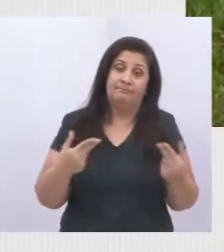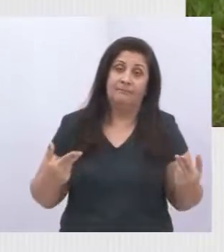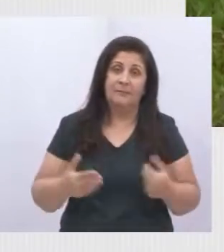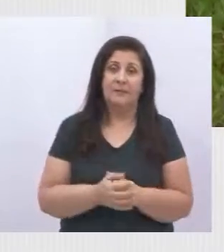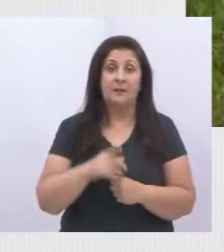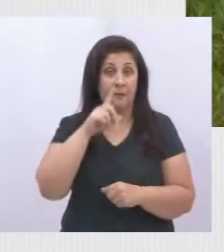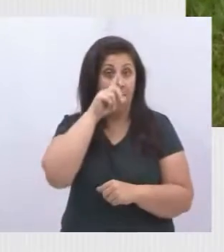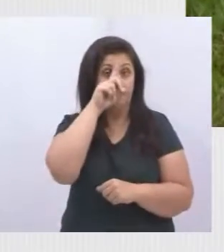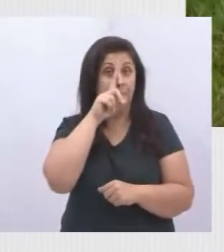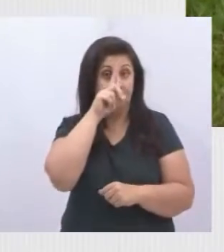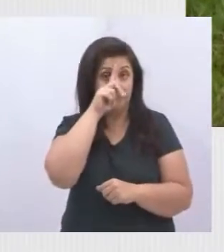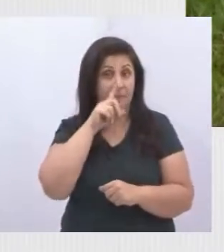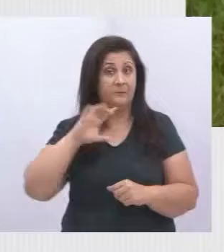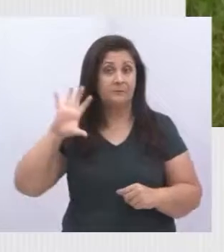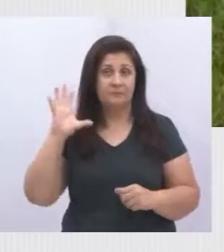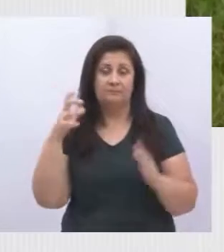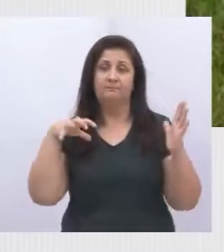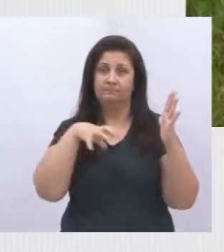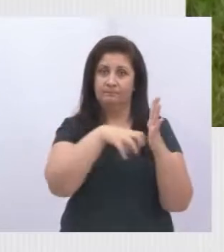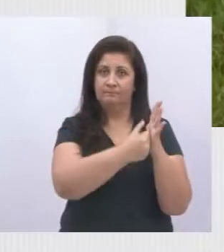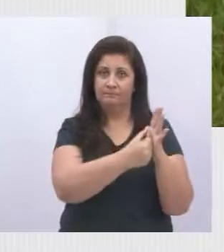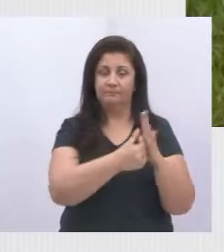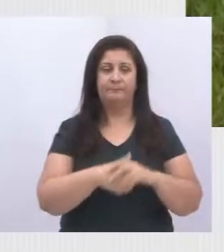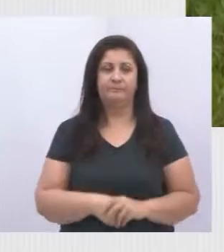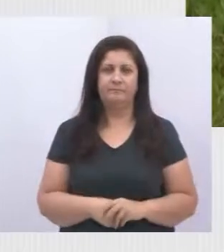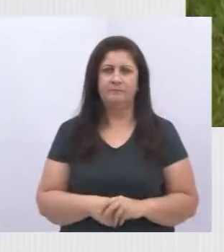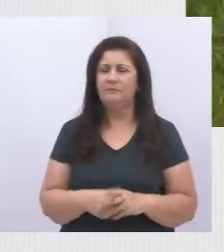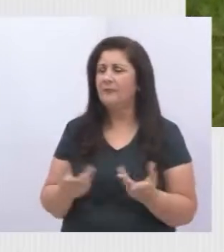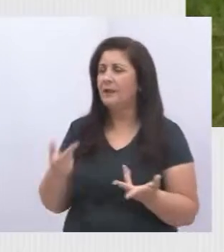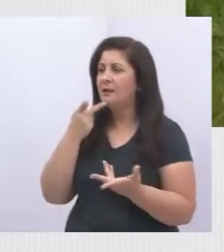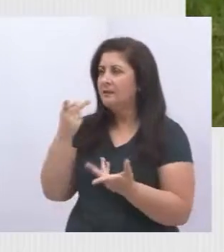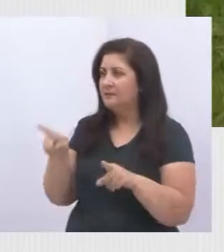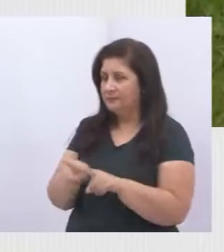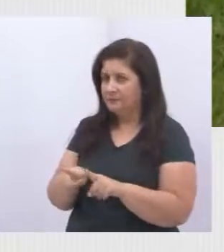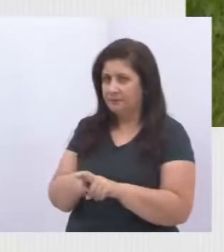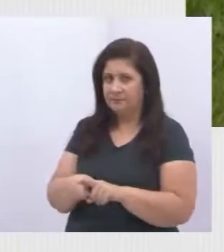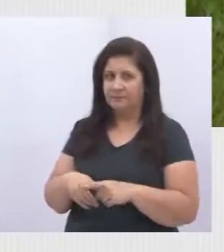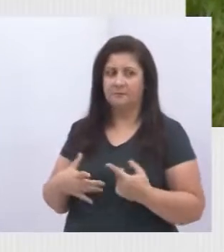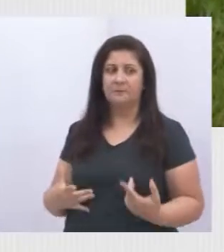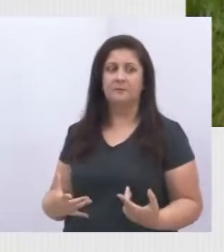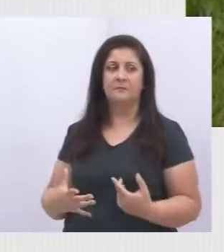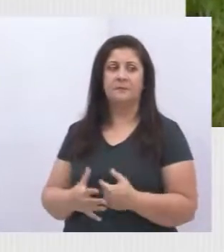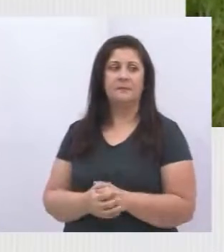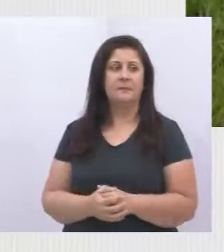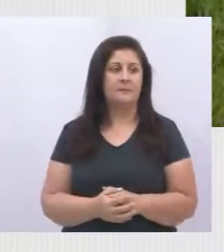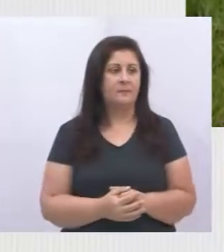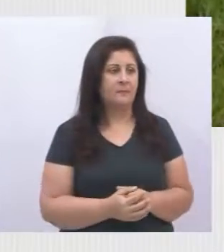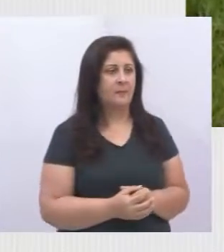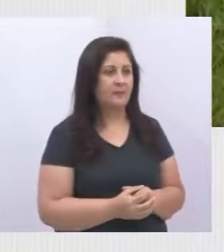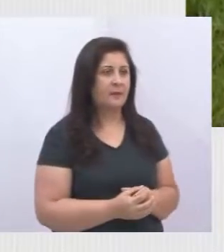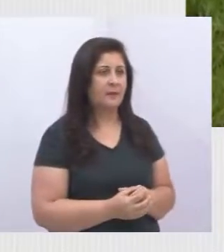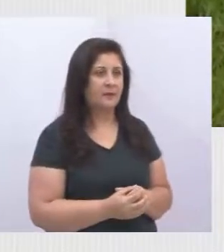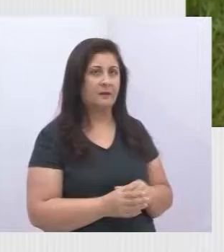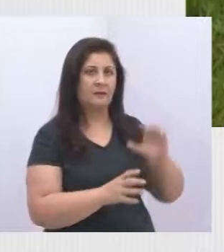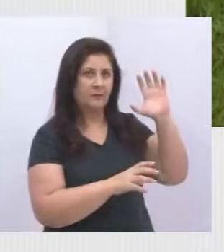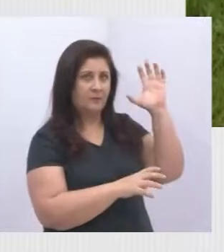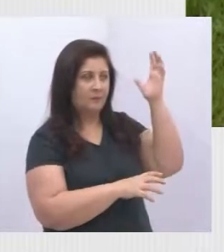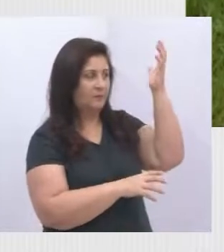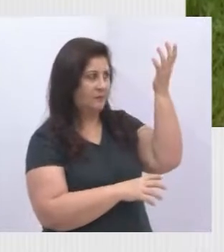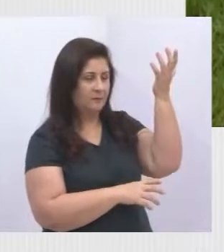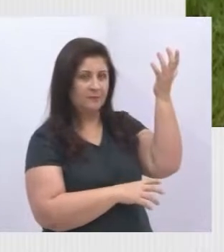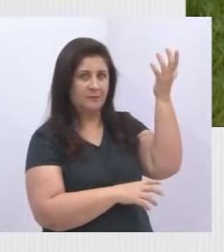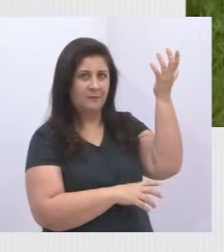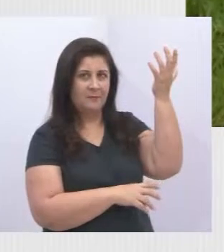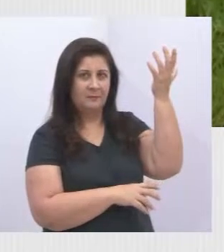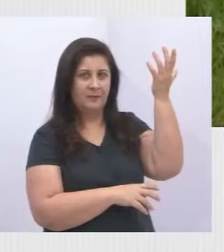um risco muito grande de estar acontecendo um acidente, né? Você tava falando também que tem o pé de coqueiro ali.